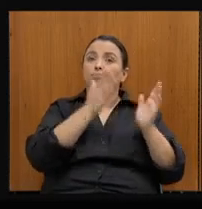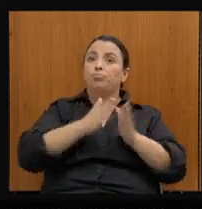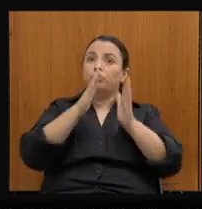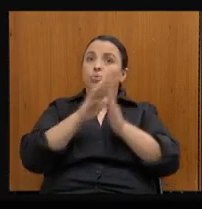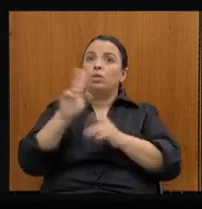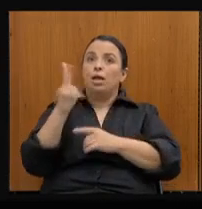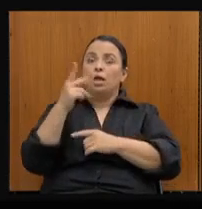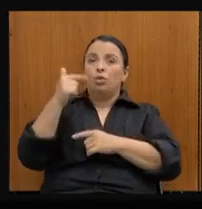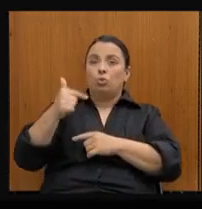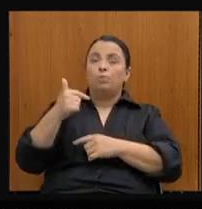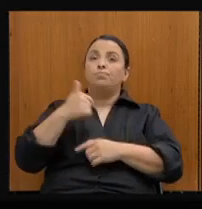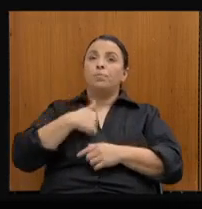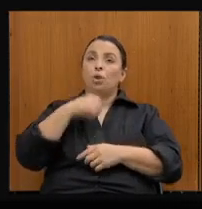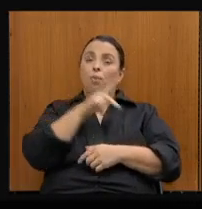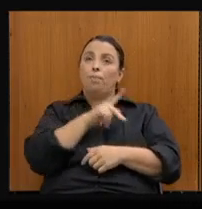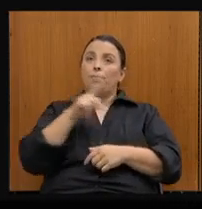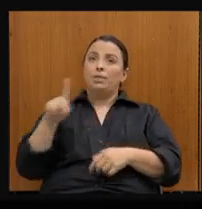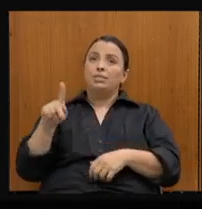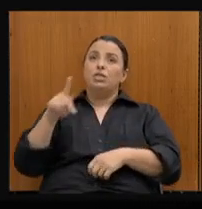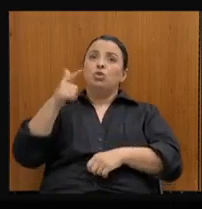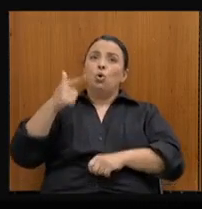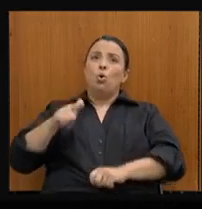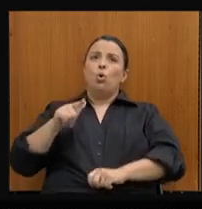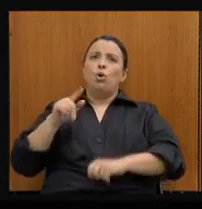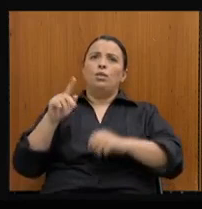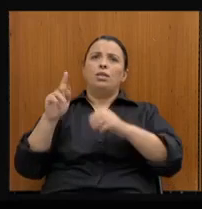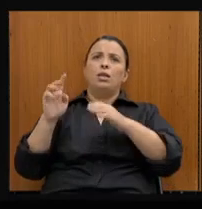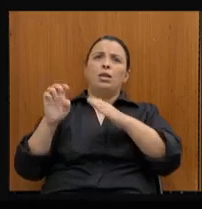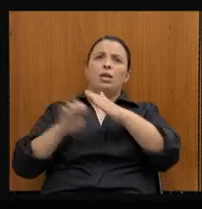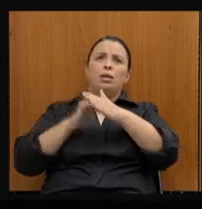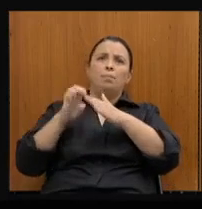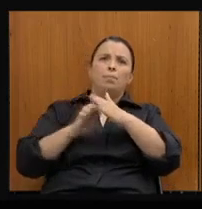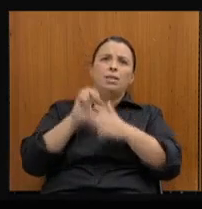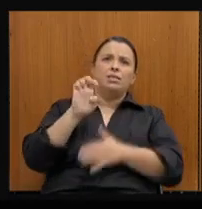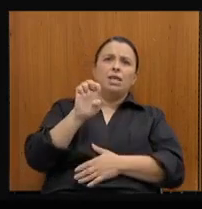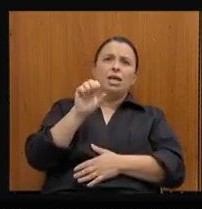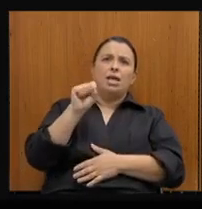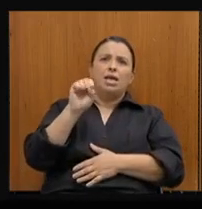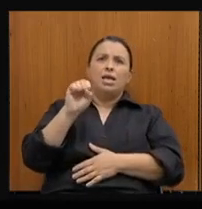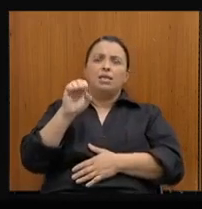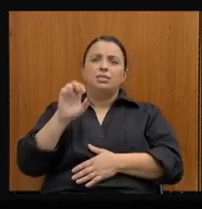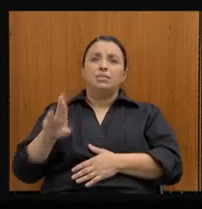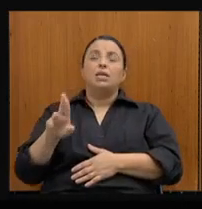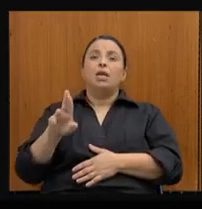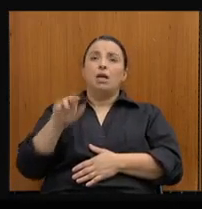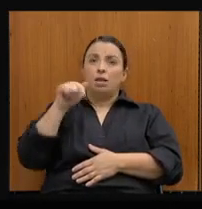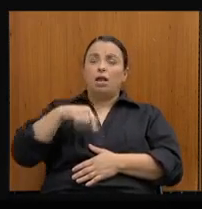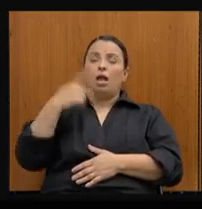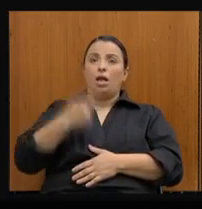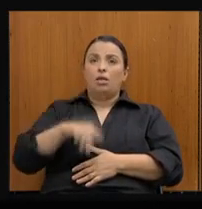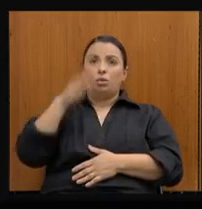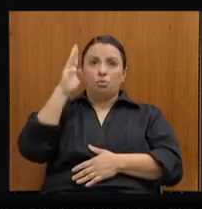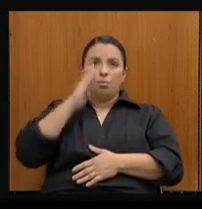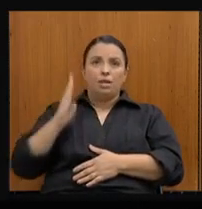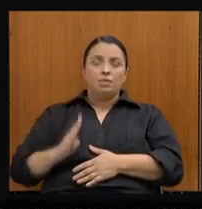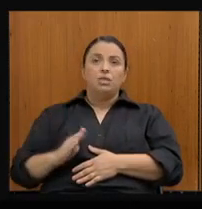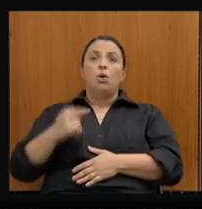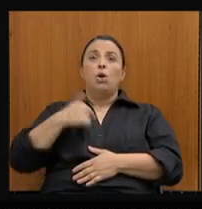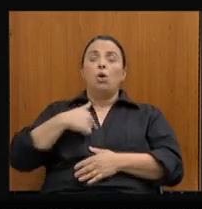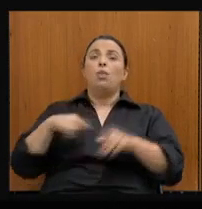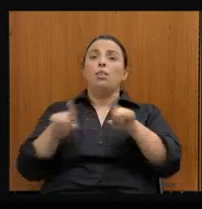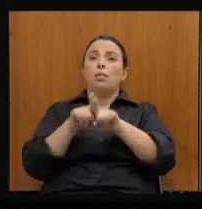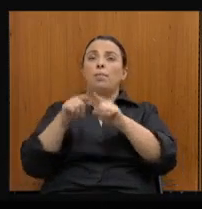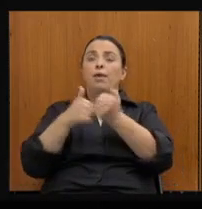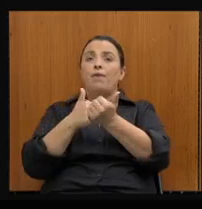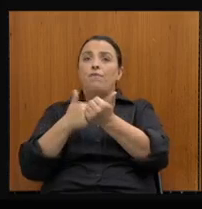aqui no Brasil que detém o controle da rádio ah e também sou o vice-presidente e presidente